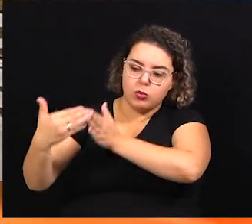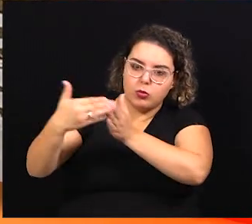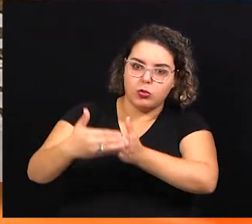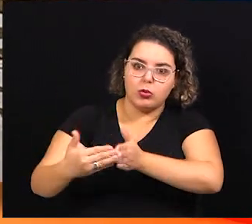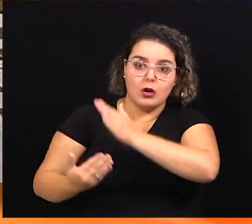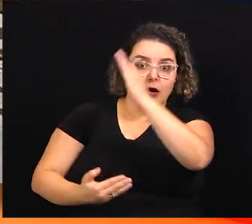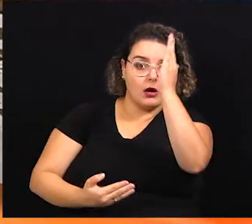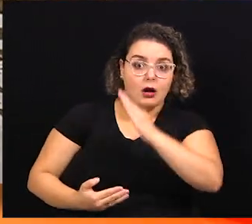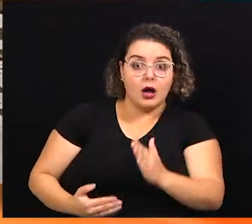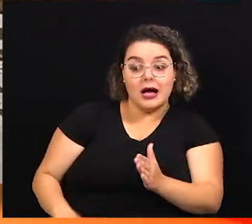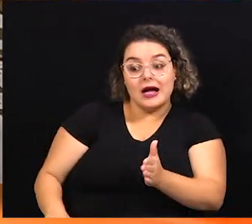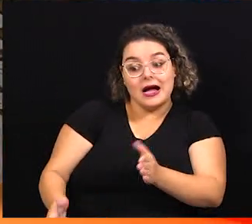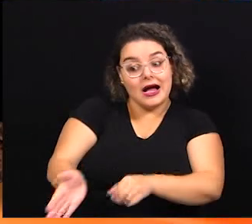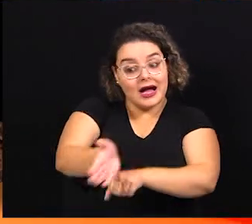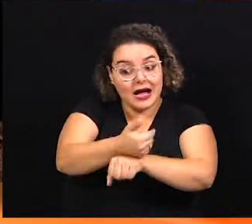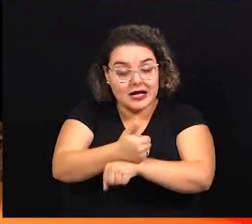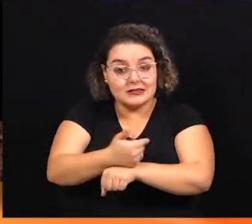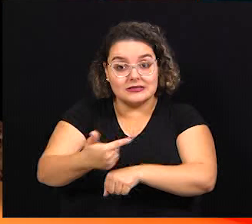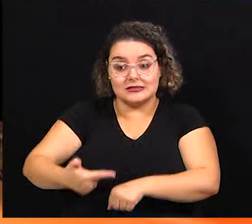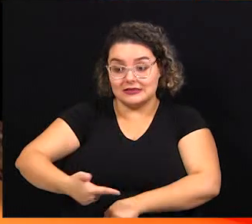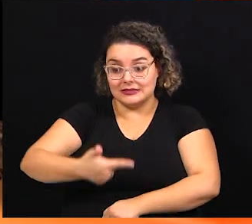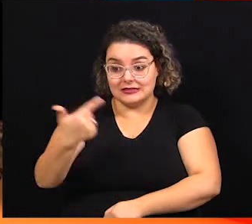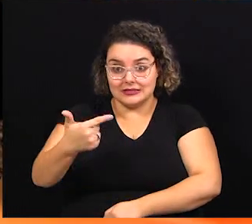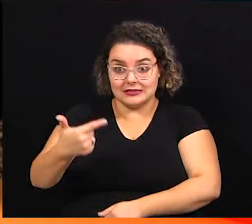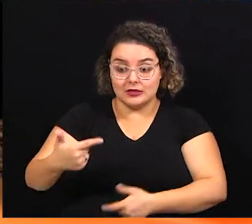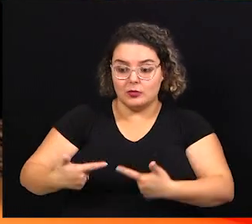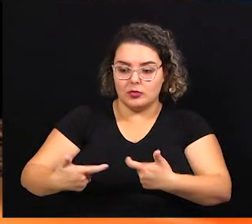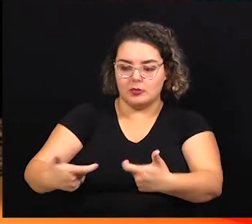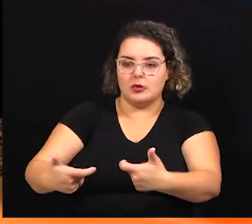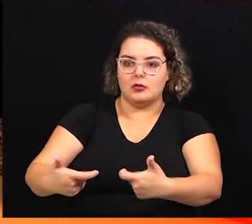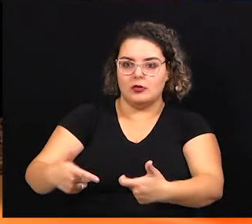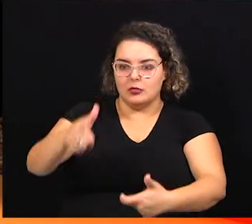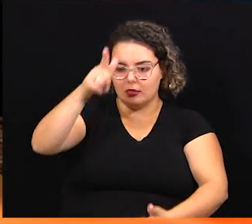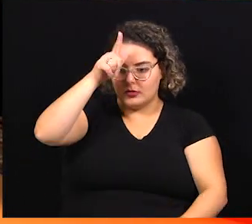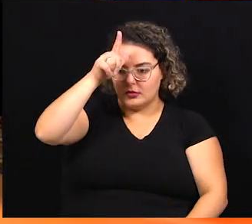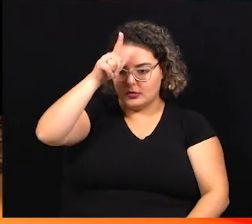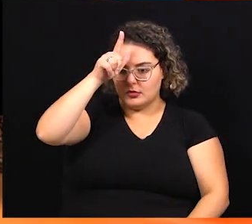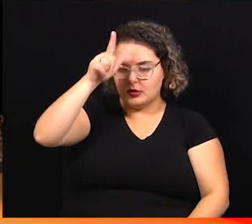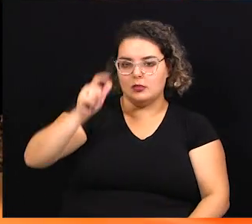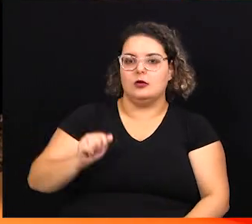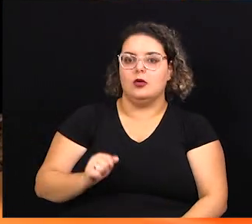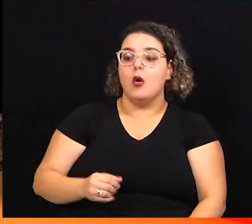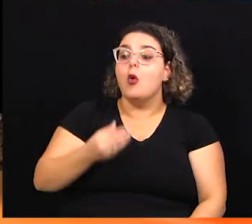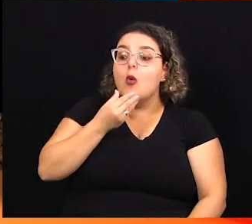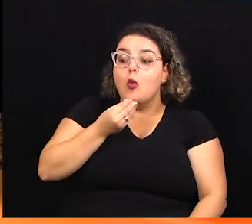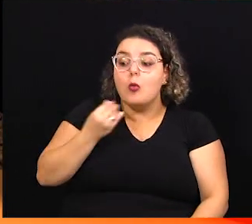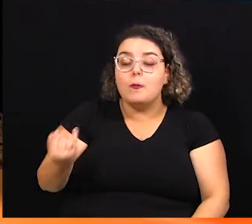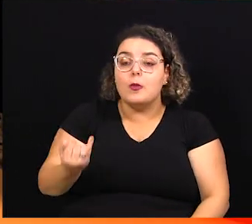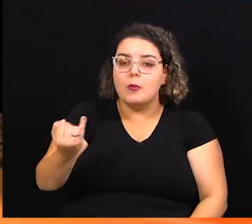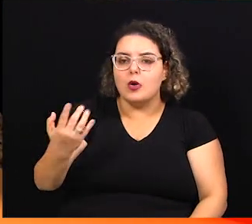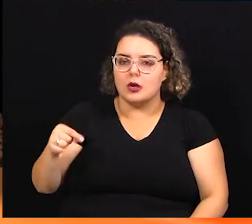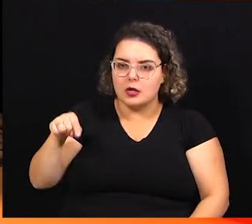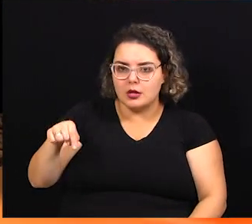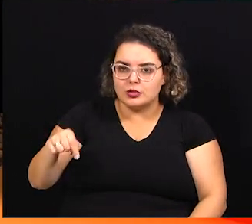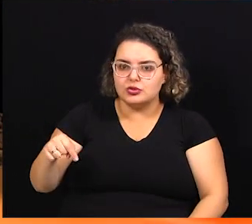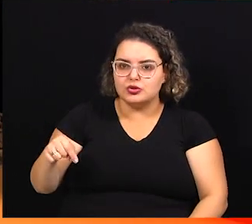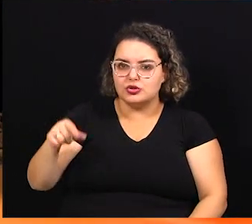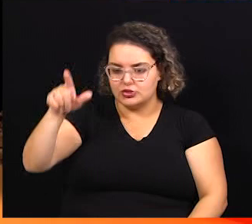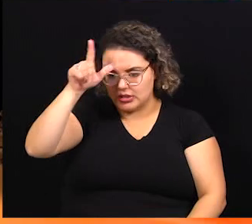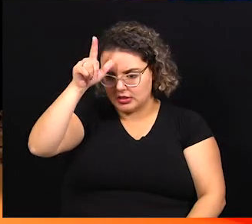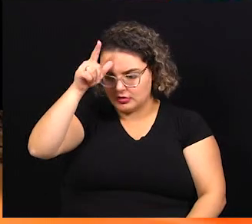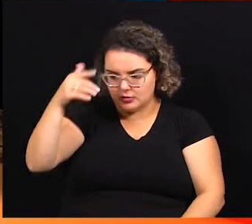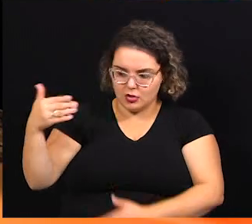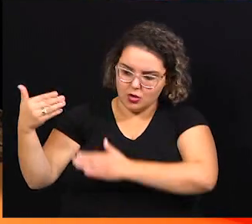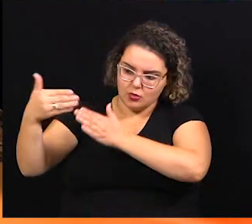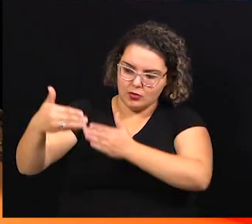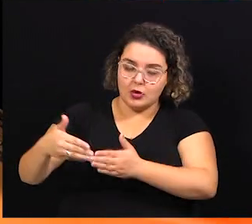de estourar a Segunda Guerra Mundial. Uma expedição liderada por um alemão chamado Otto Schutz-Kamphenkel. Esse cara, ele já tinha